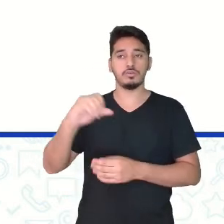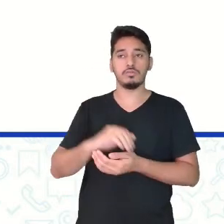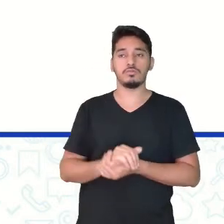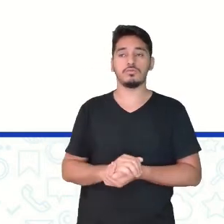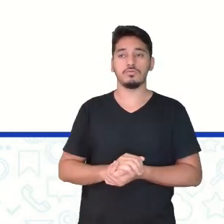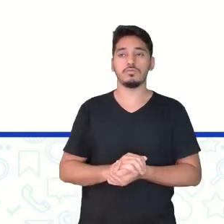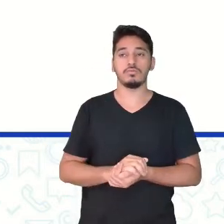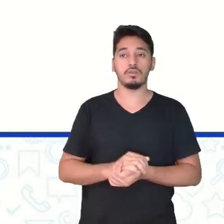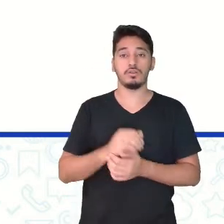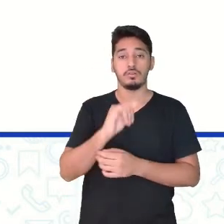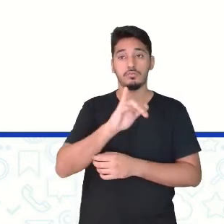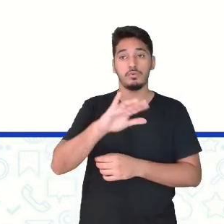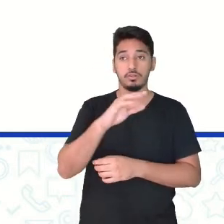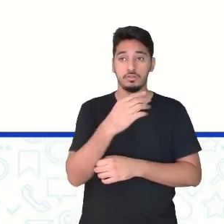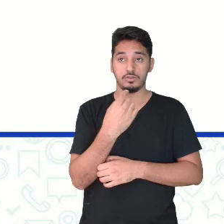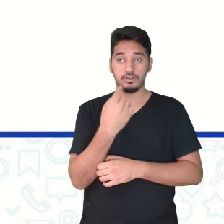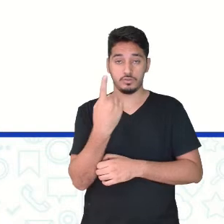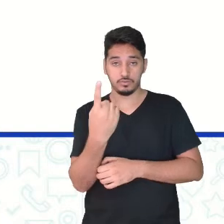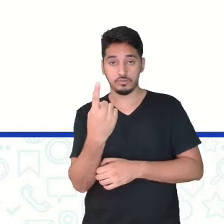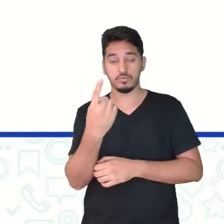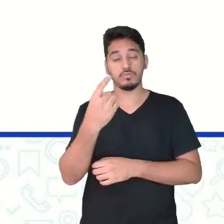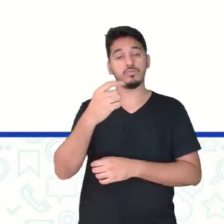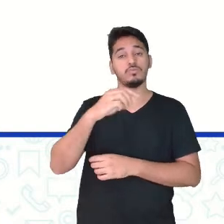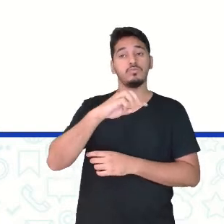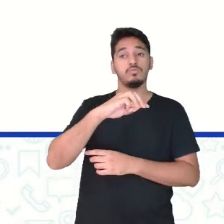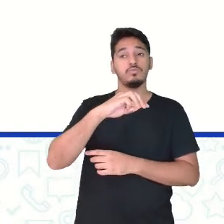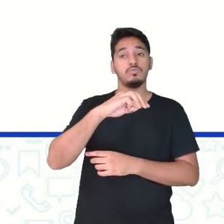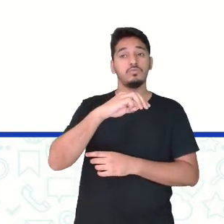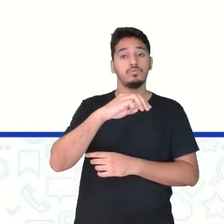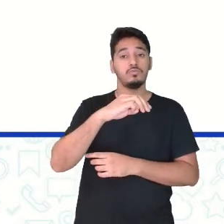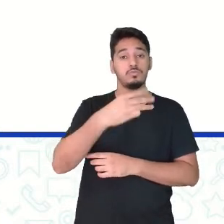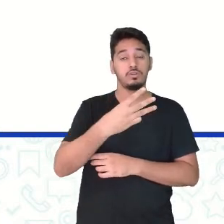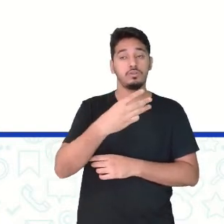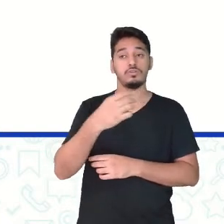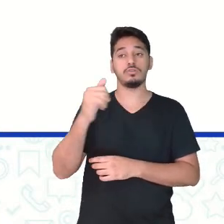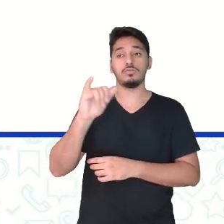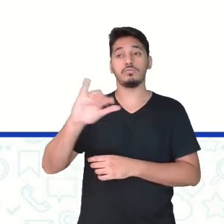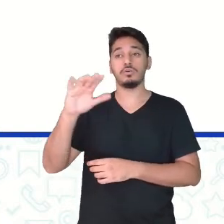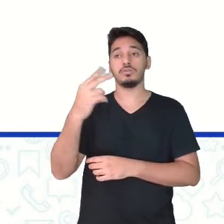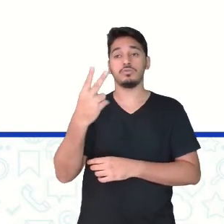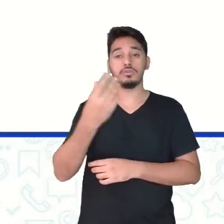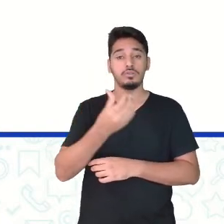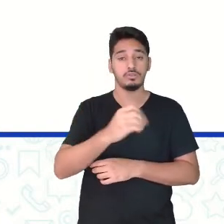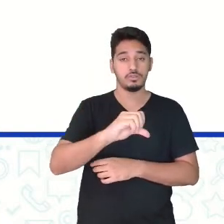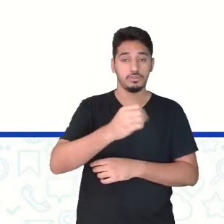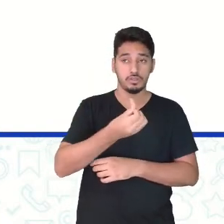figura 2, 6, figura 3, 9. Se eu botar